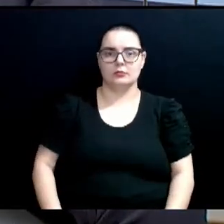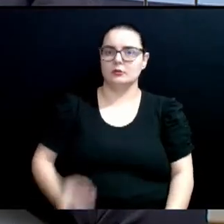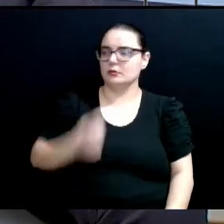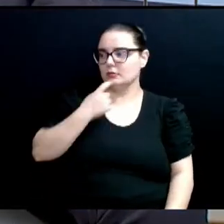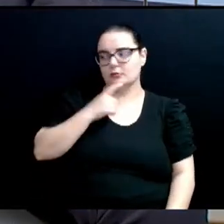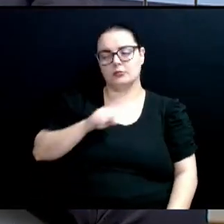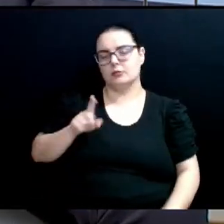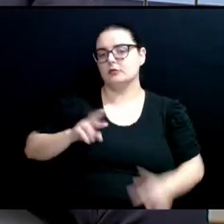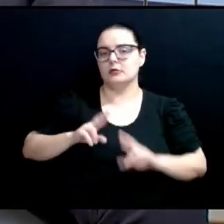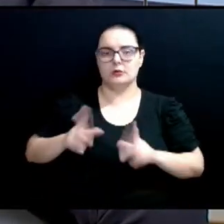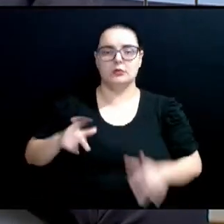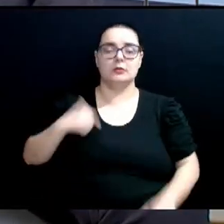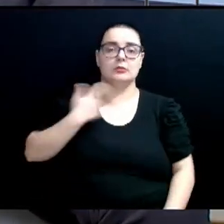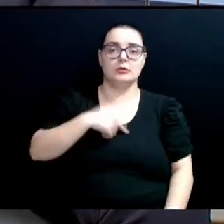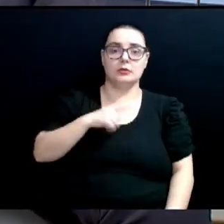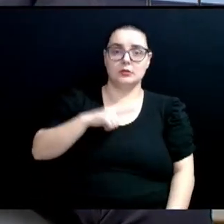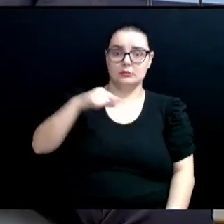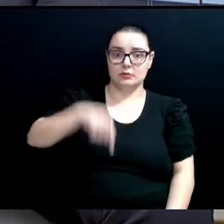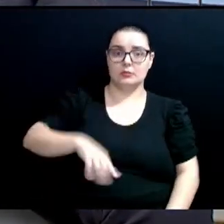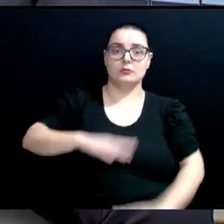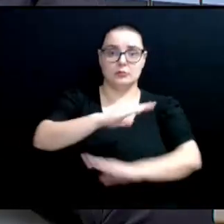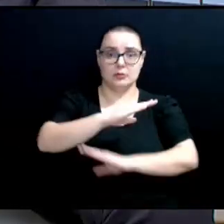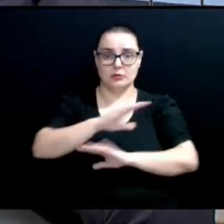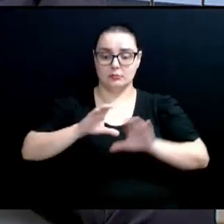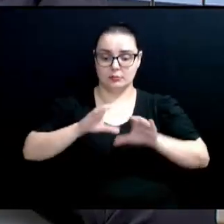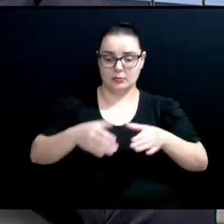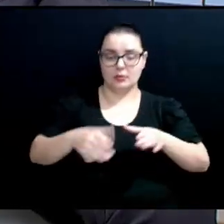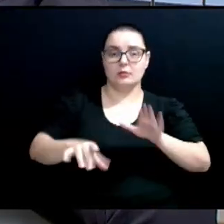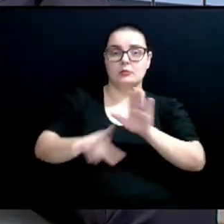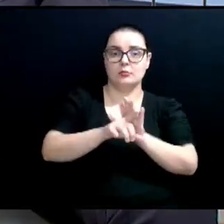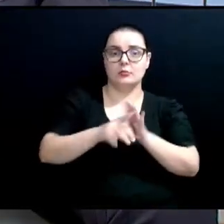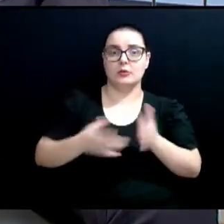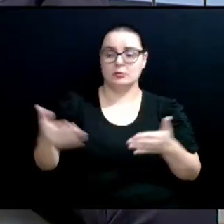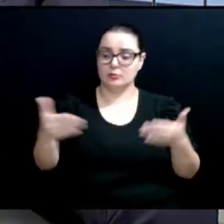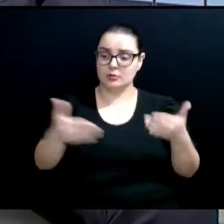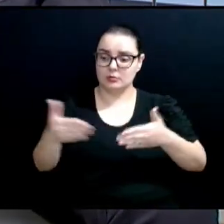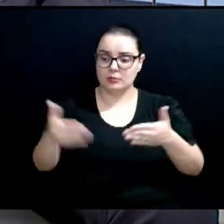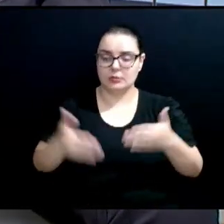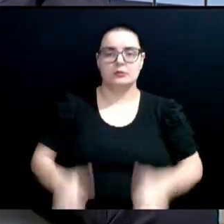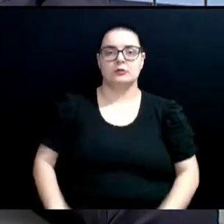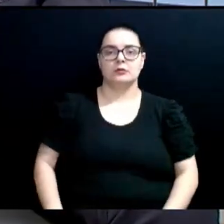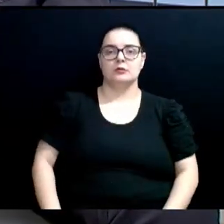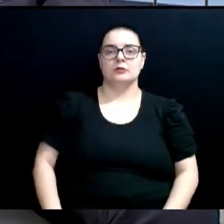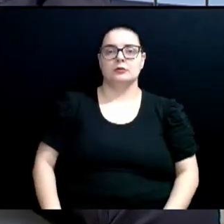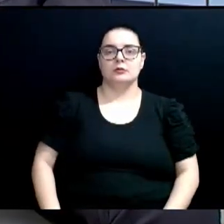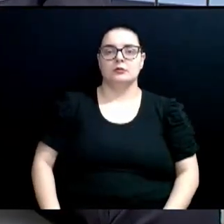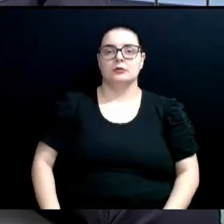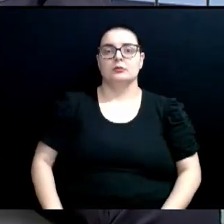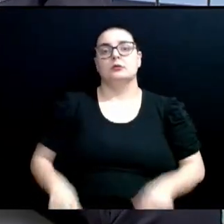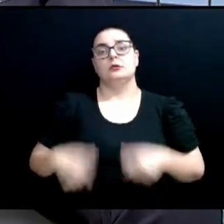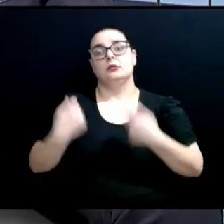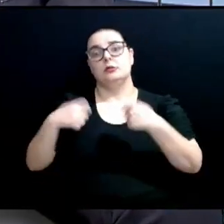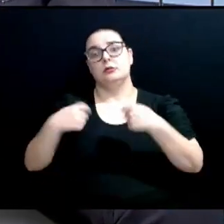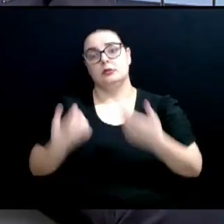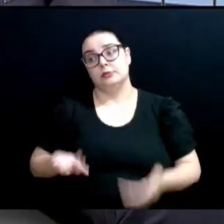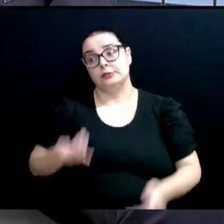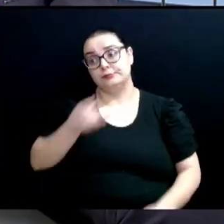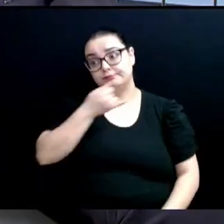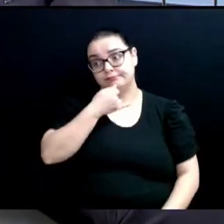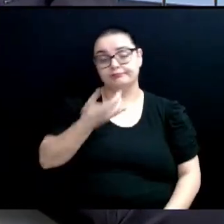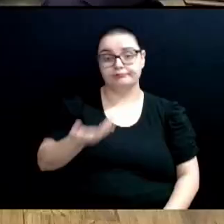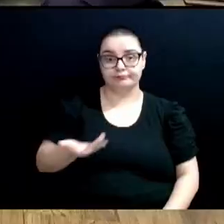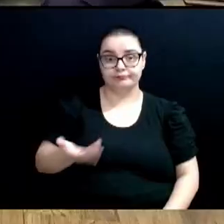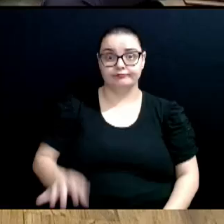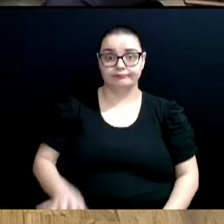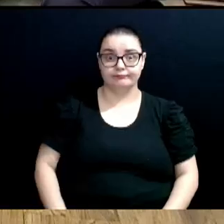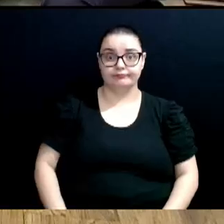aqui na Câmara uma comissão de legislação participativa que deveria, né? Infelizmente acho que o parlamento